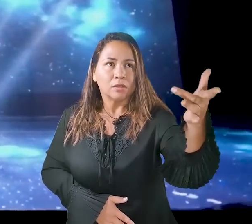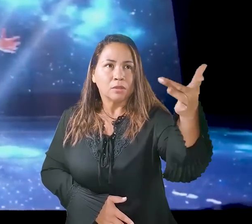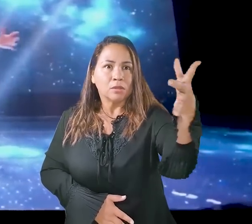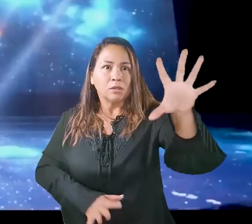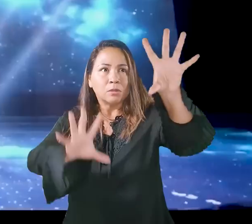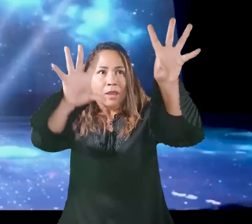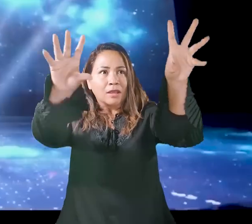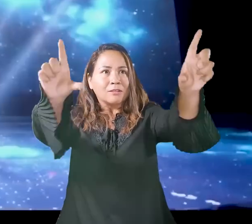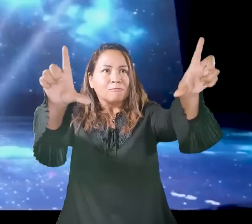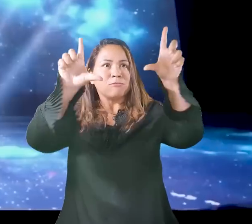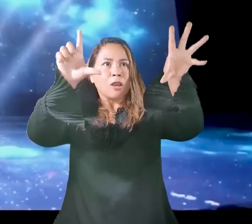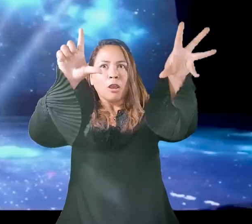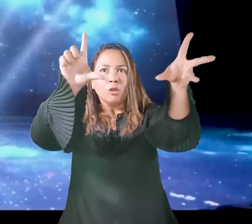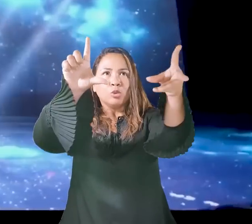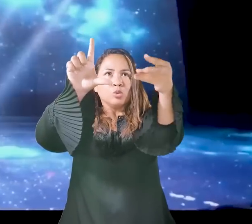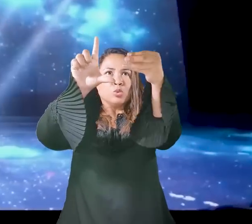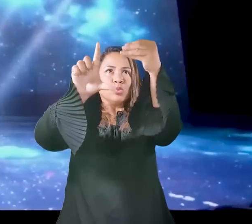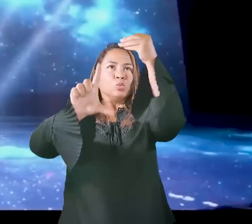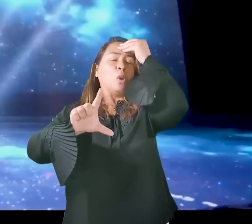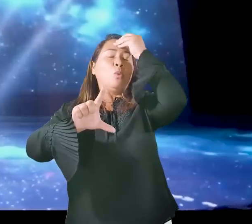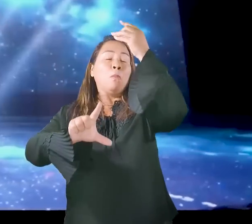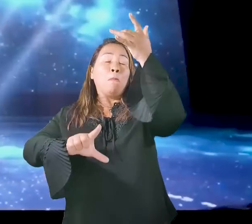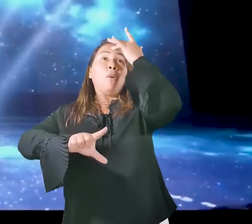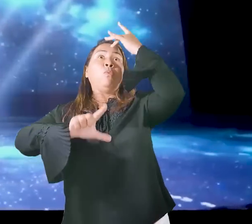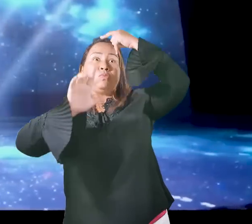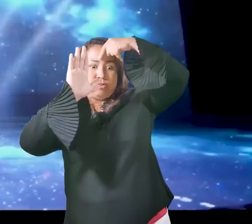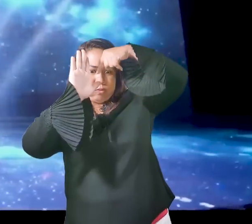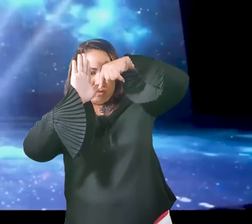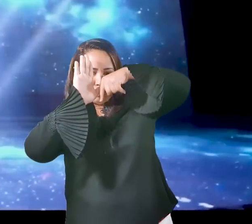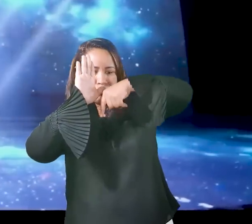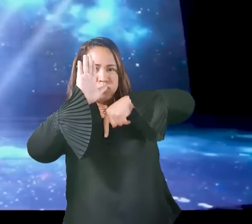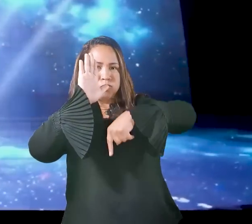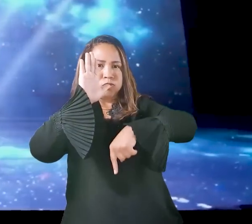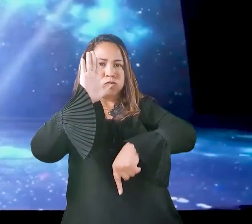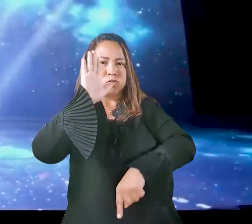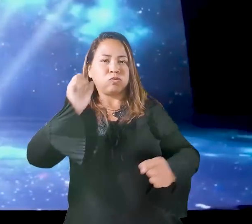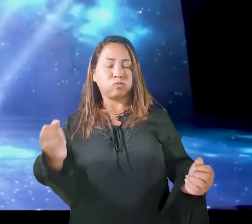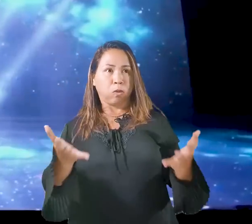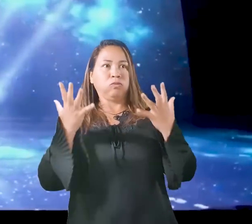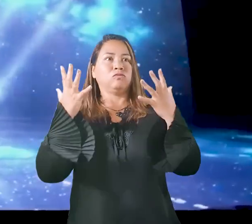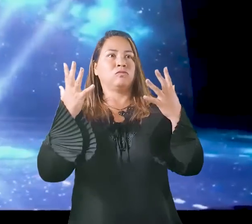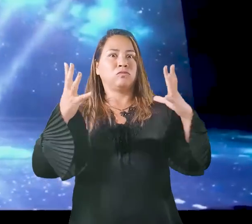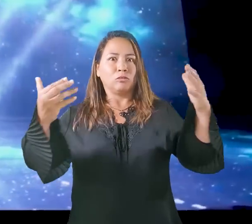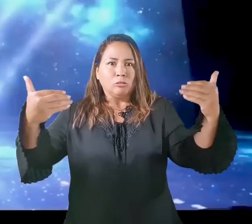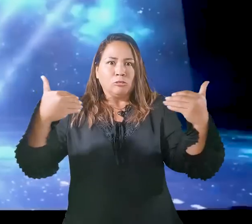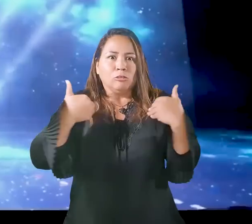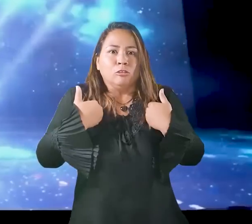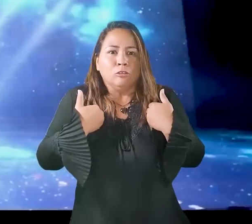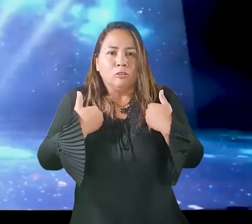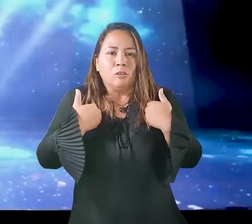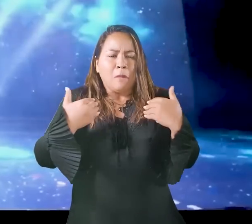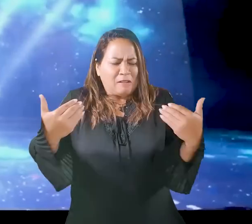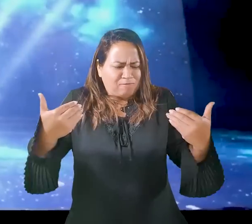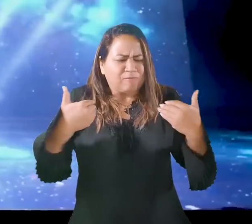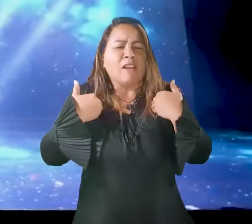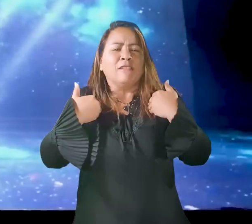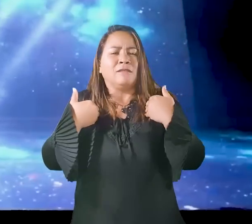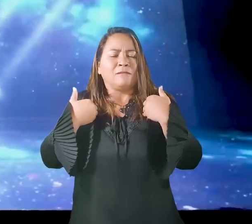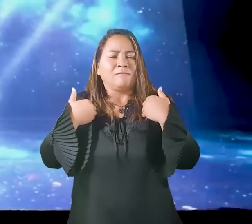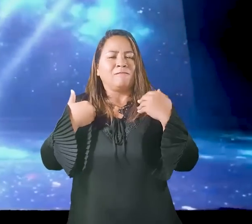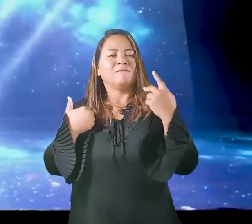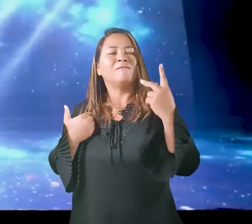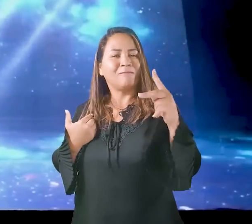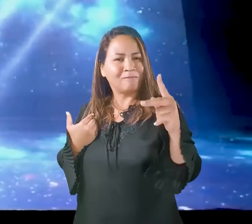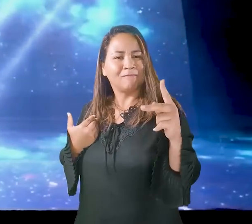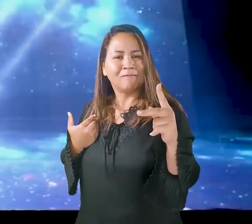Três. Traz para dentro de você. Empurra para dentro. Empurra para dentro de você. Por